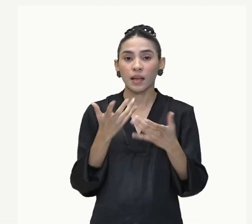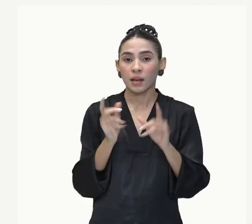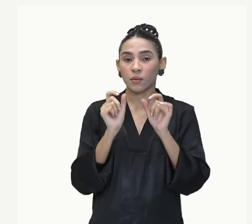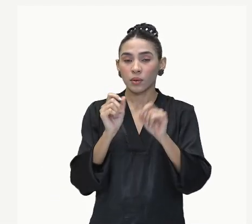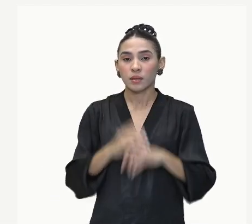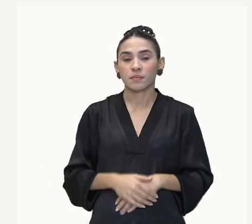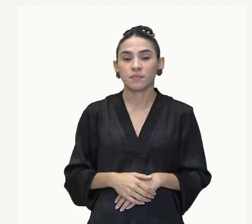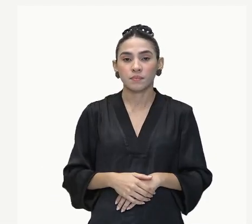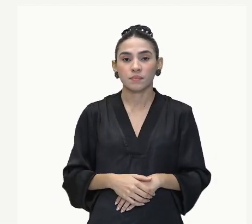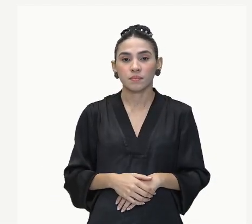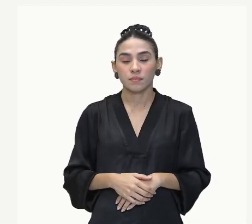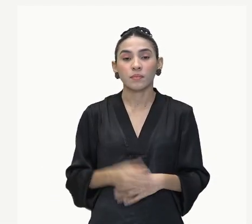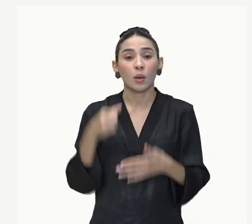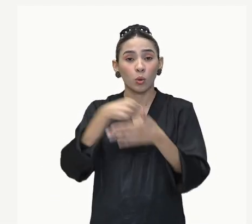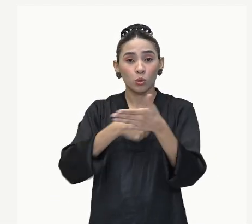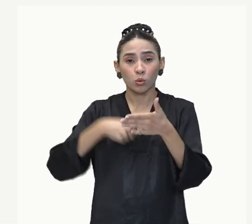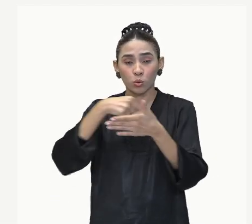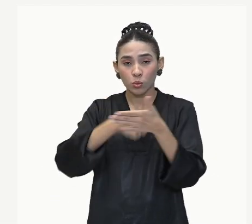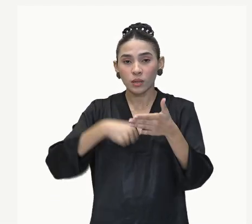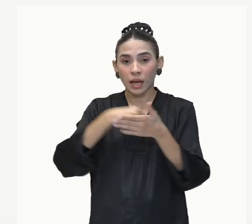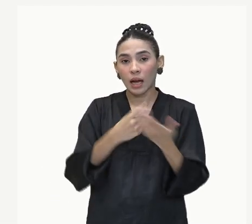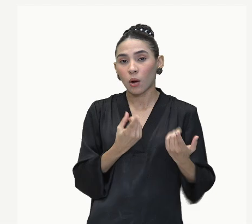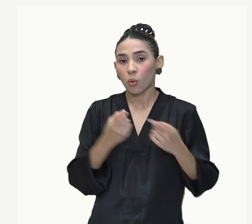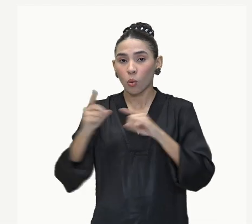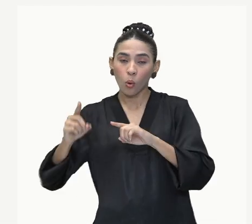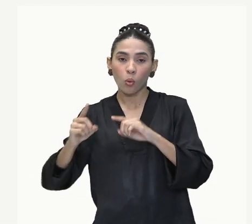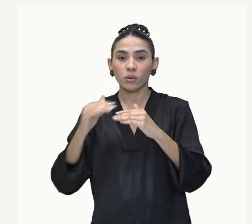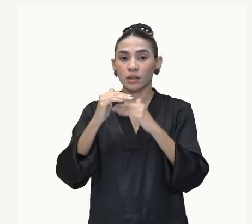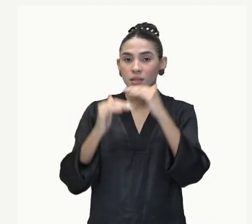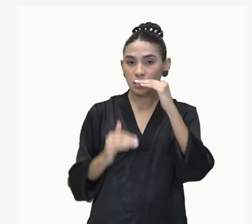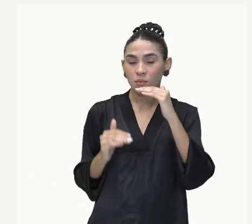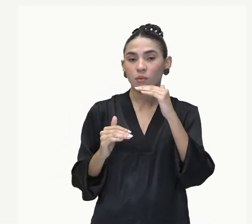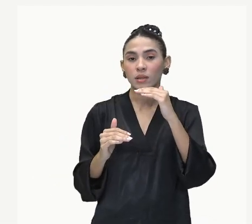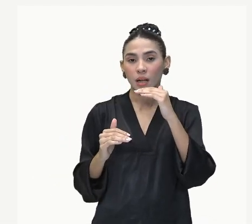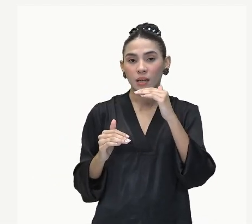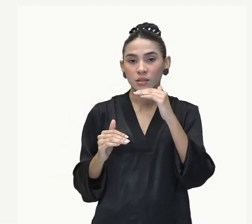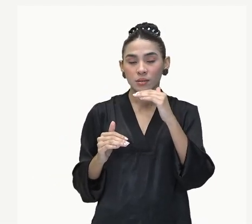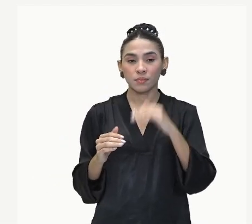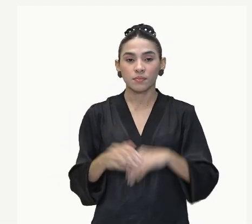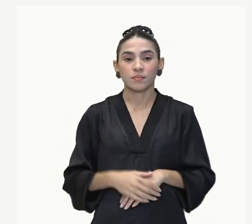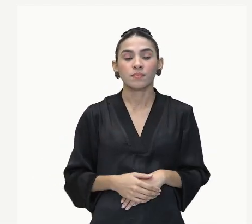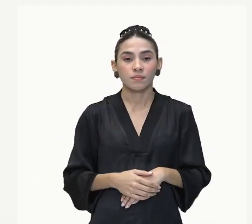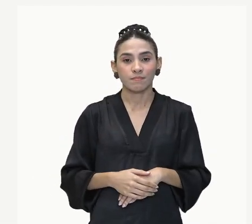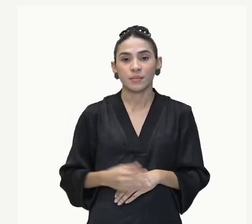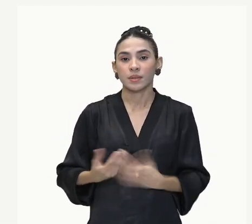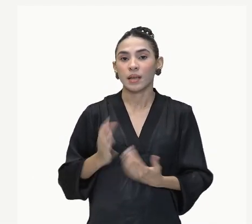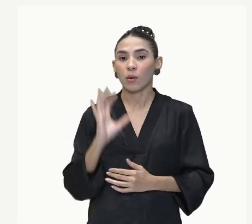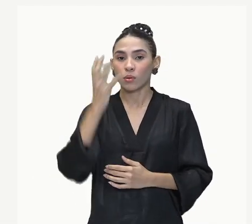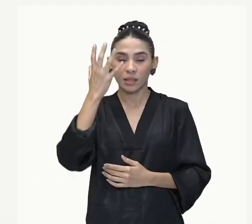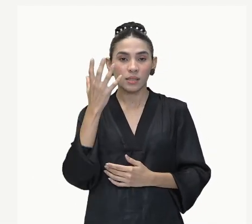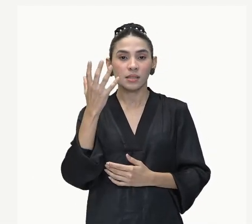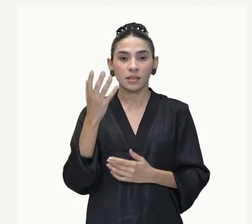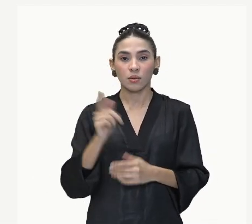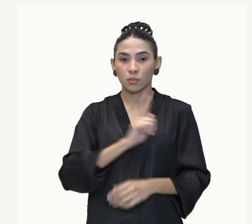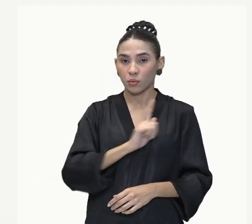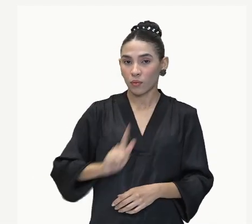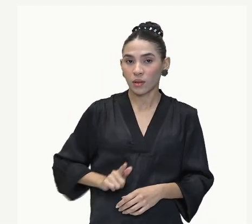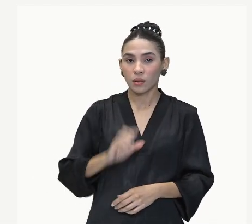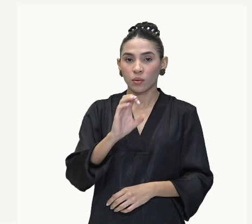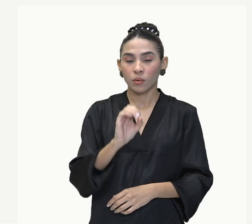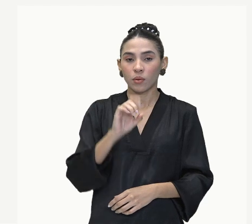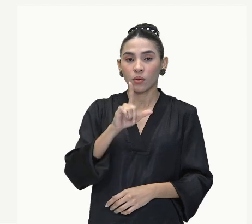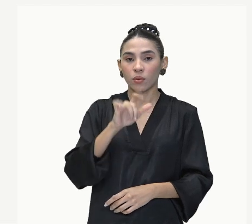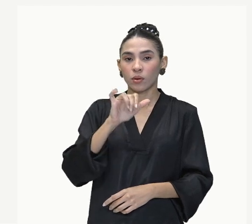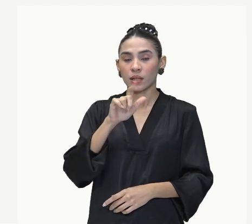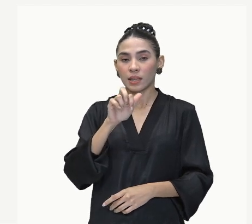Combater o quê? As injustiças e desigualdades, né, que estavam presentes nos governos oligárquicos